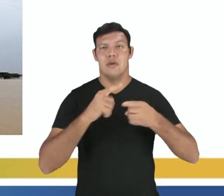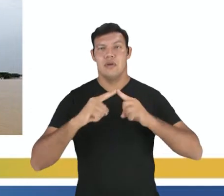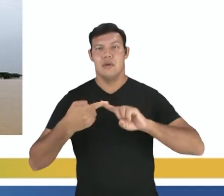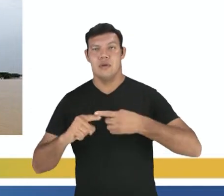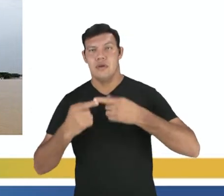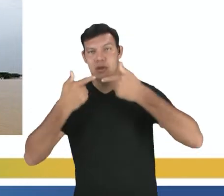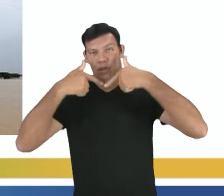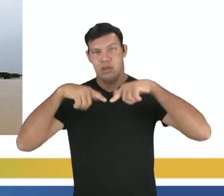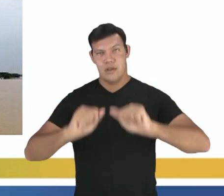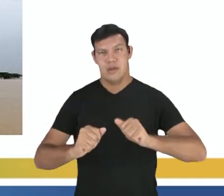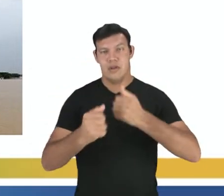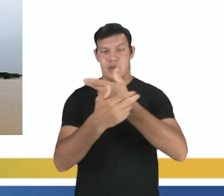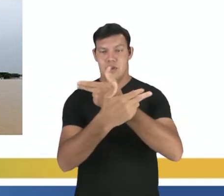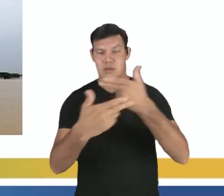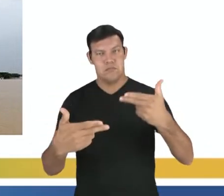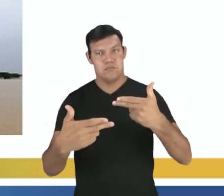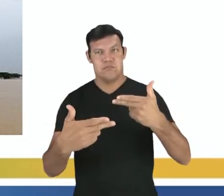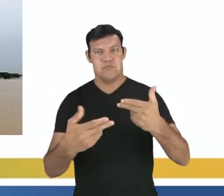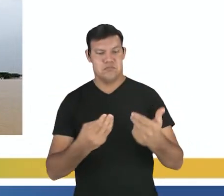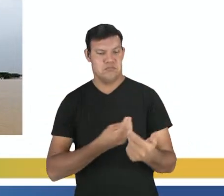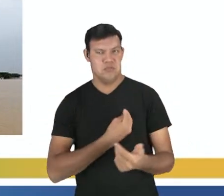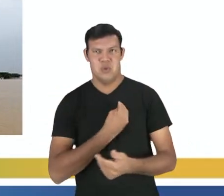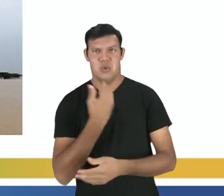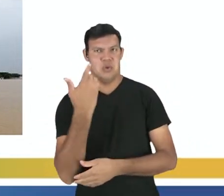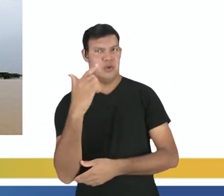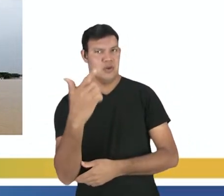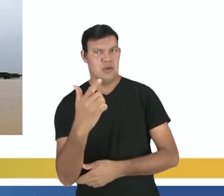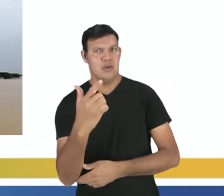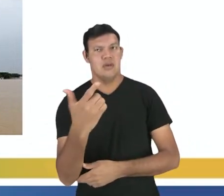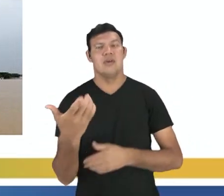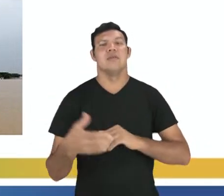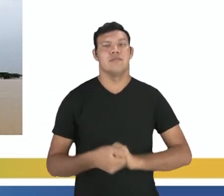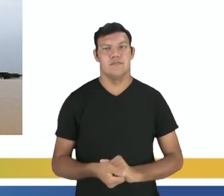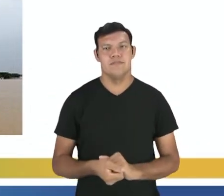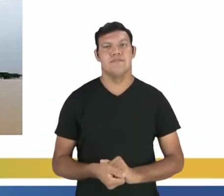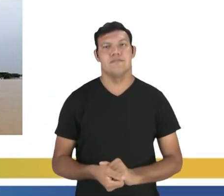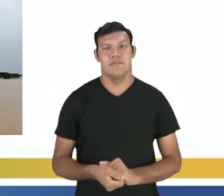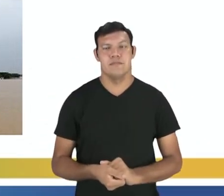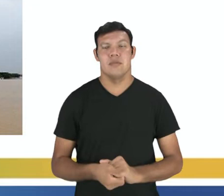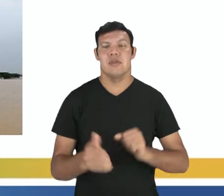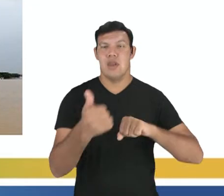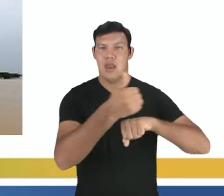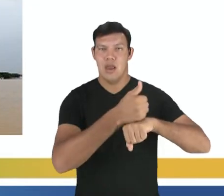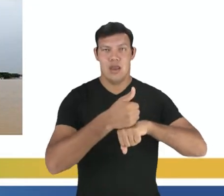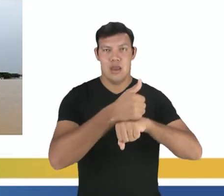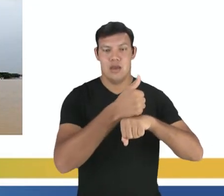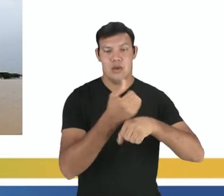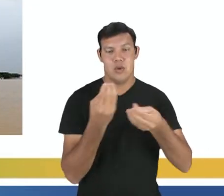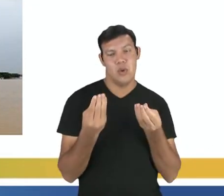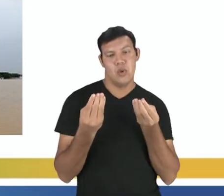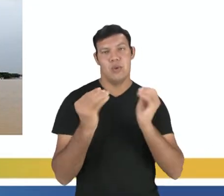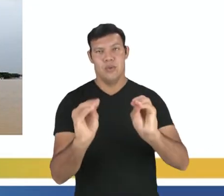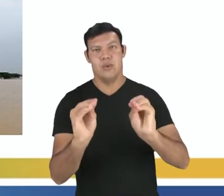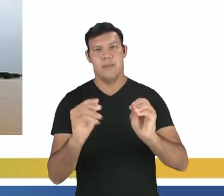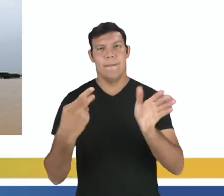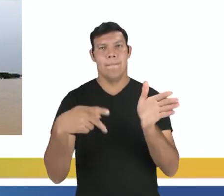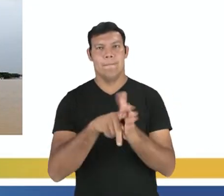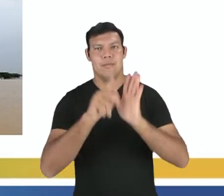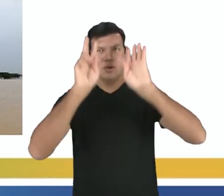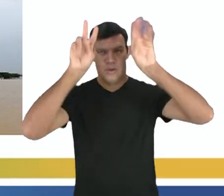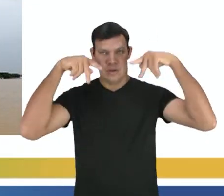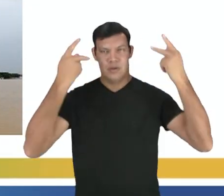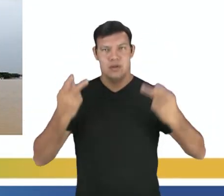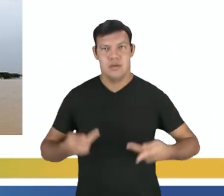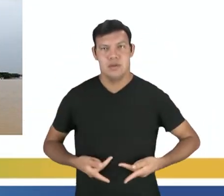um objeto inanimado ou abstrato é dotado de qualidades ou habilidades humanas.